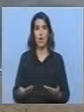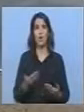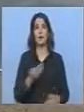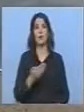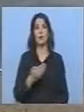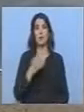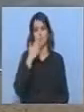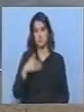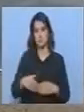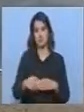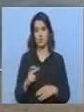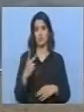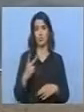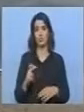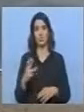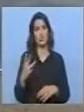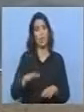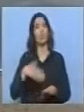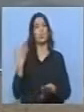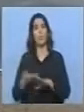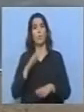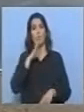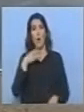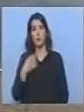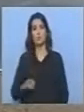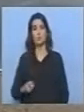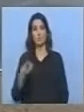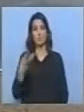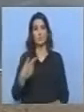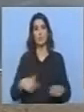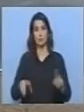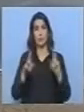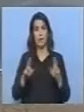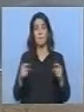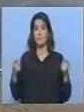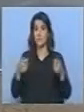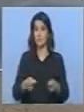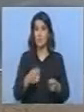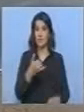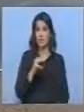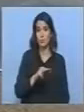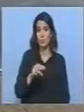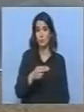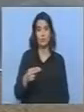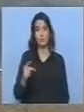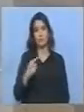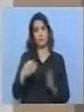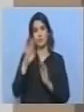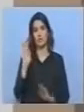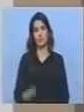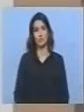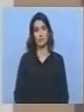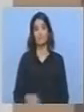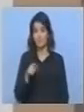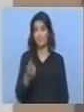de 2-3 anos. E isso faz-se com um investimento que é maior do que 20 milhões de euros durante este período. Esse dinheiro